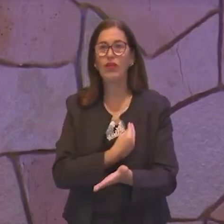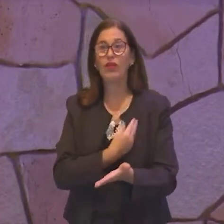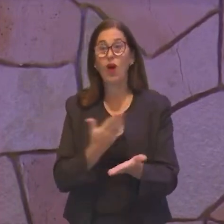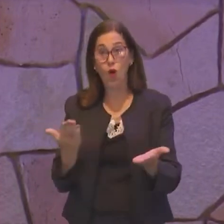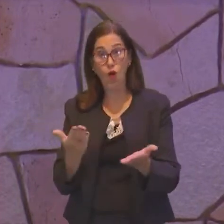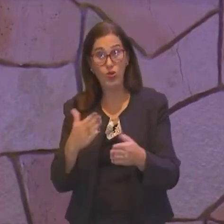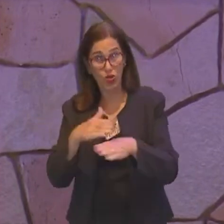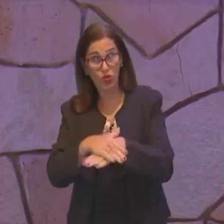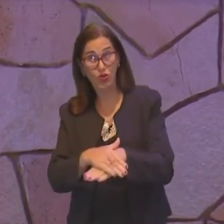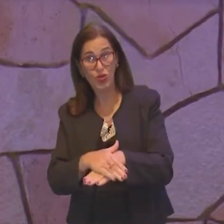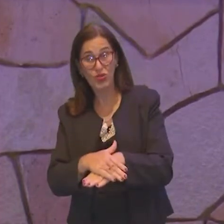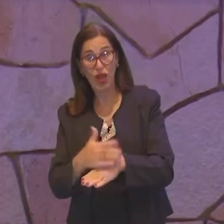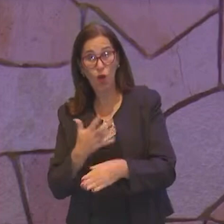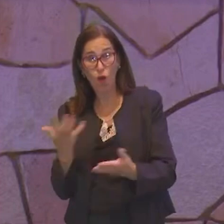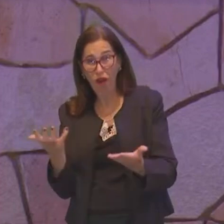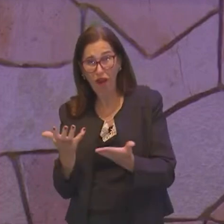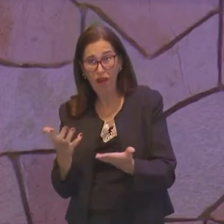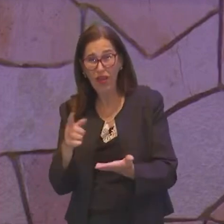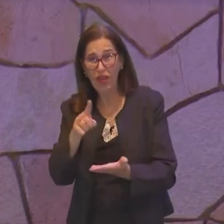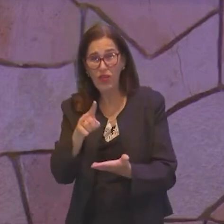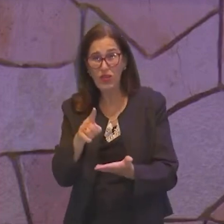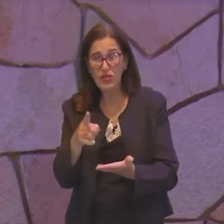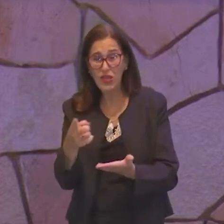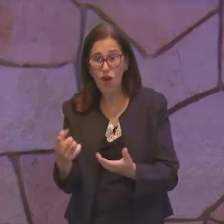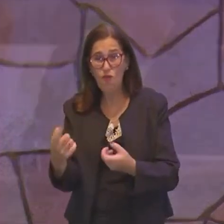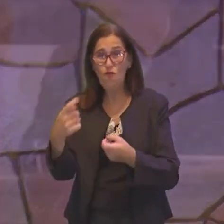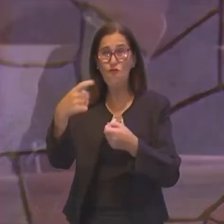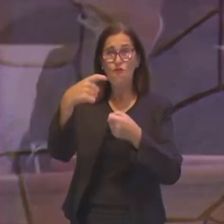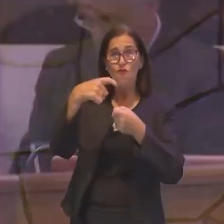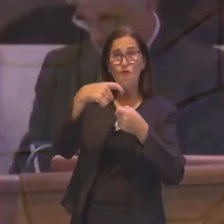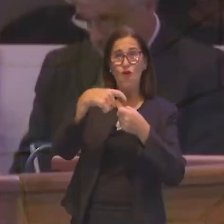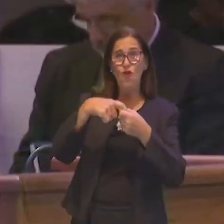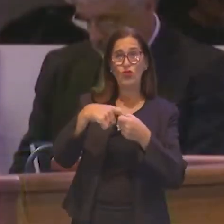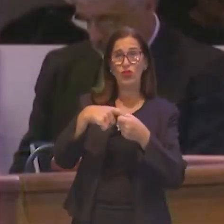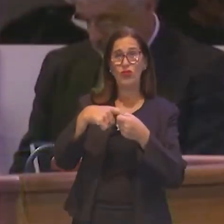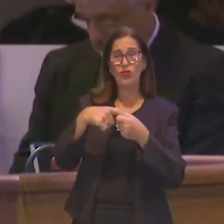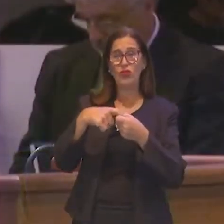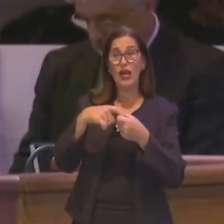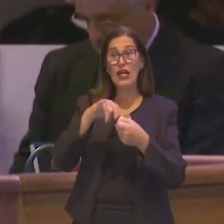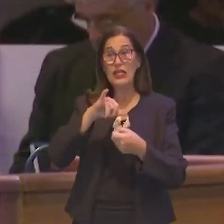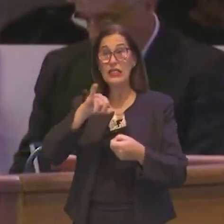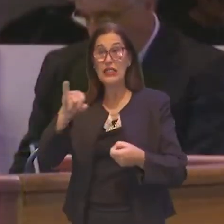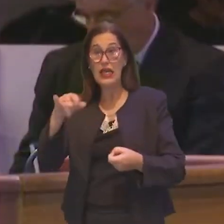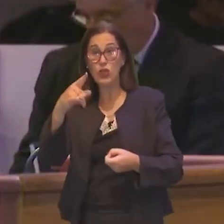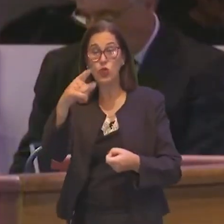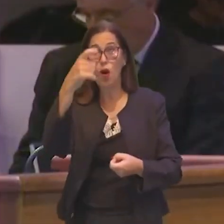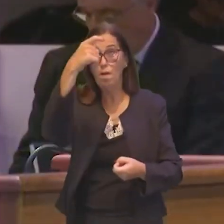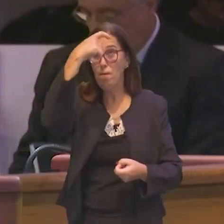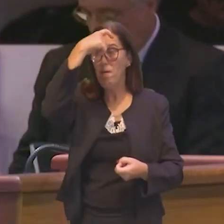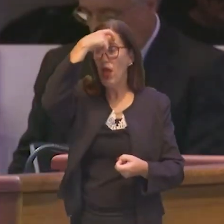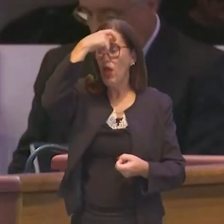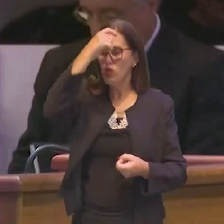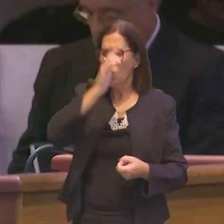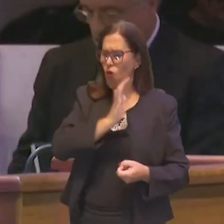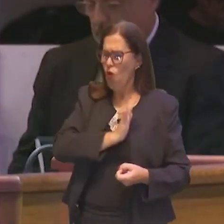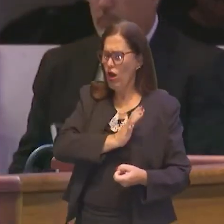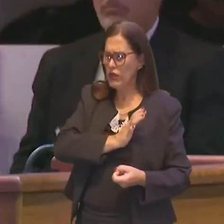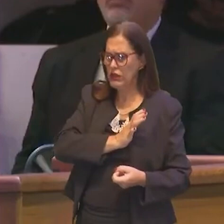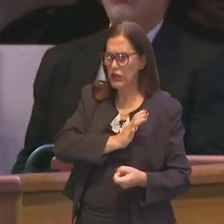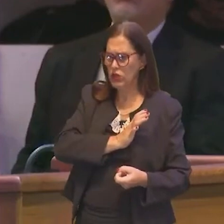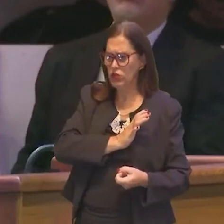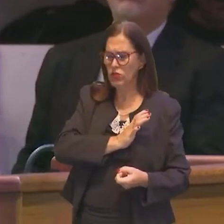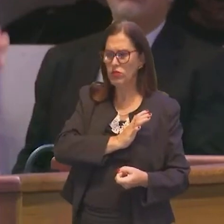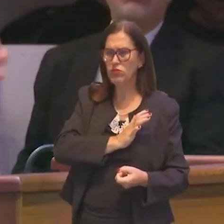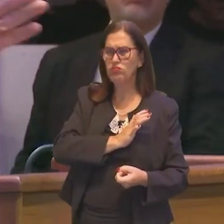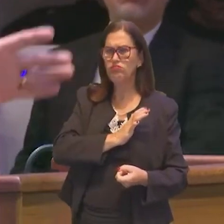queria que você retornasse, voltasse, se porventura a sua mente, seu coração